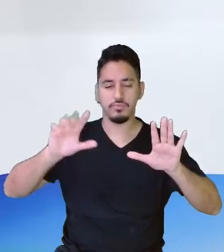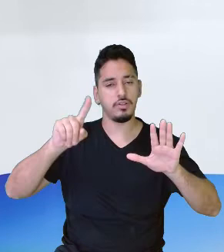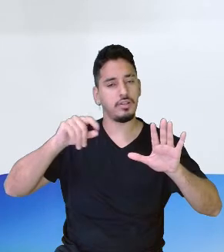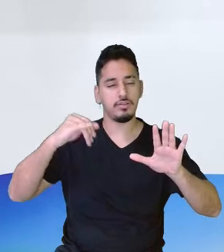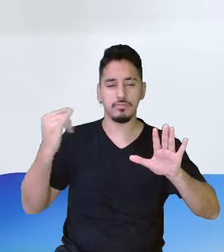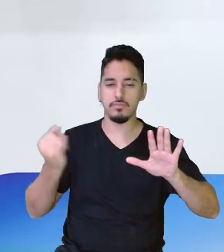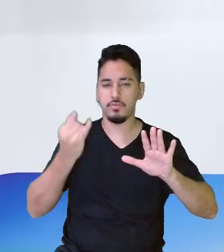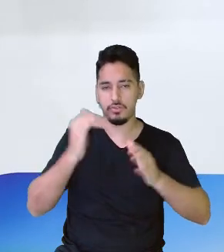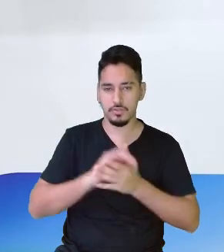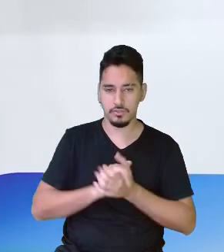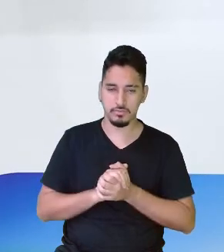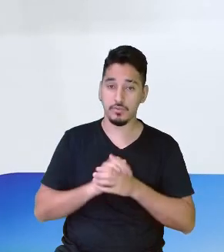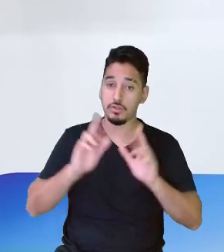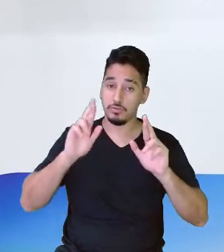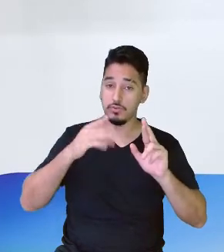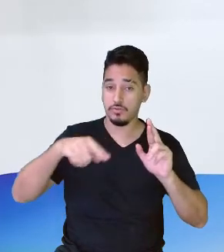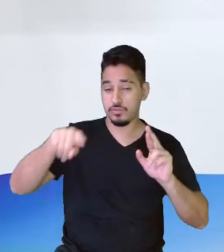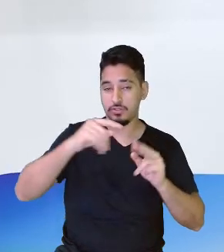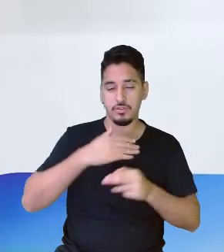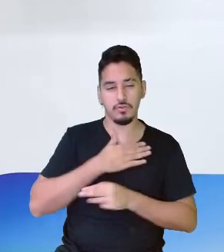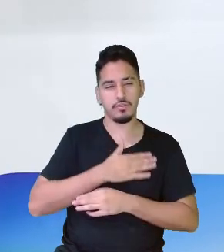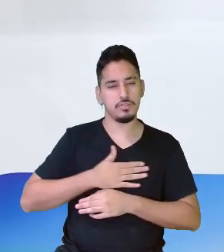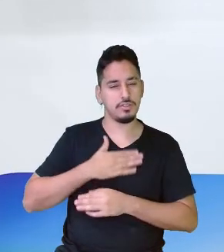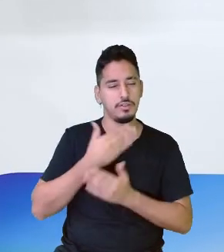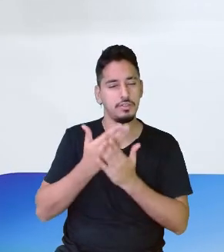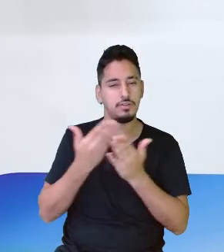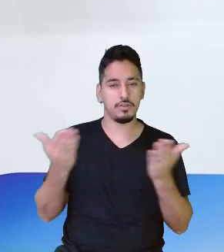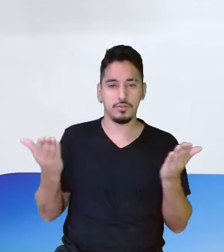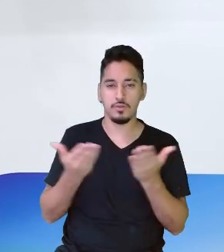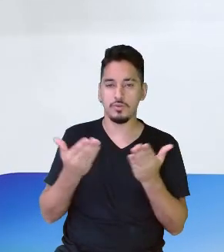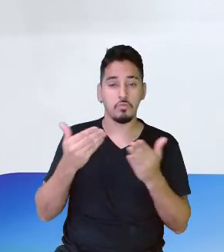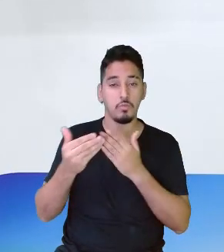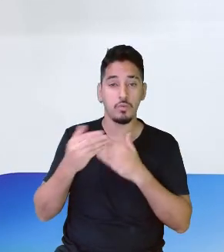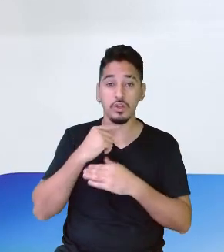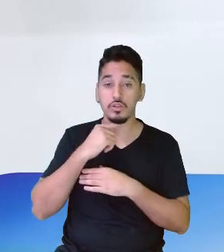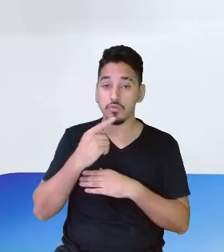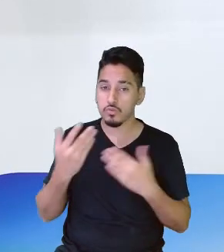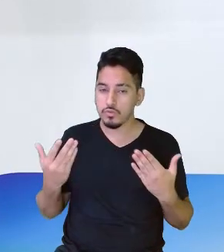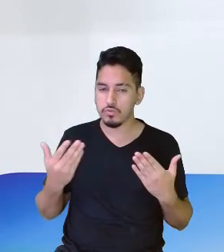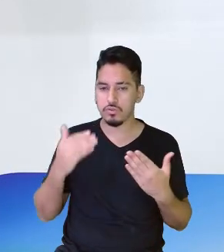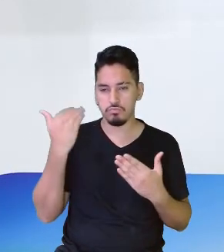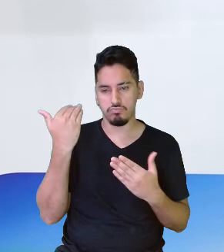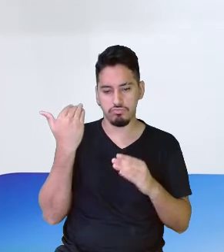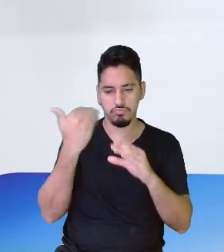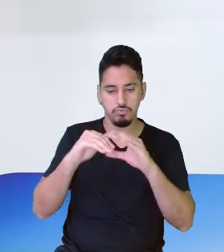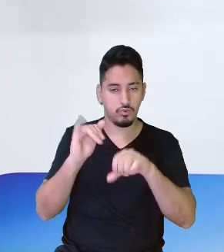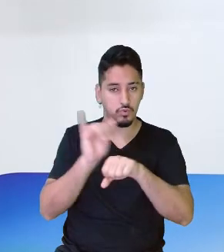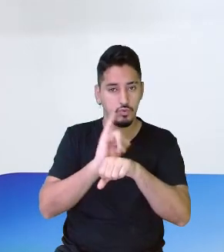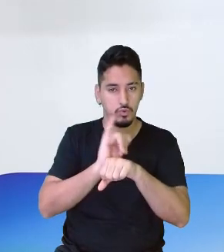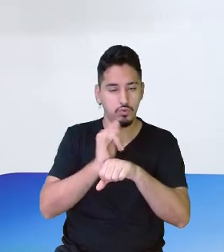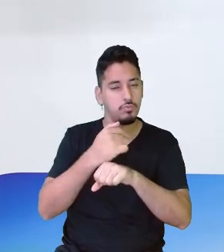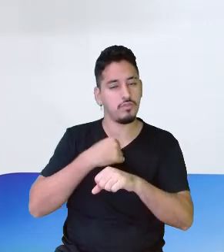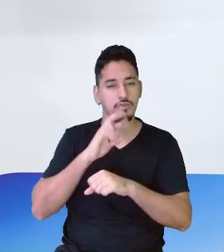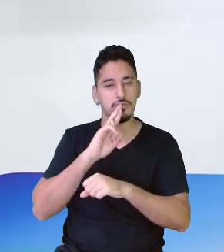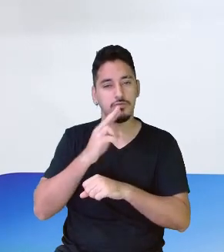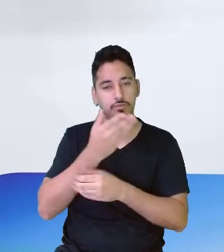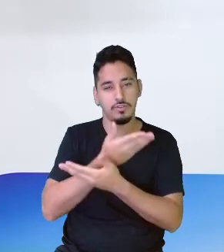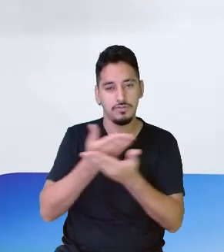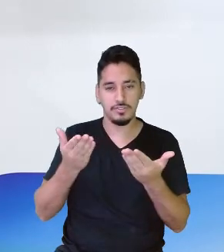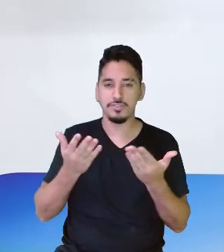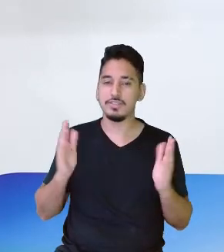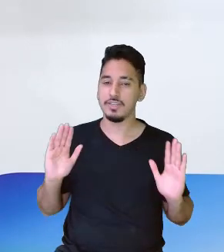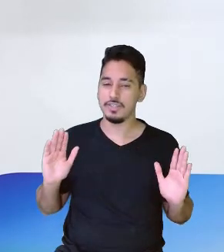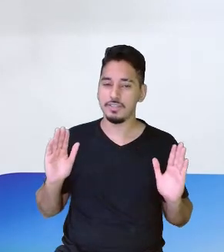essencial. Espero que vocês tenham gostado bastante dessa aula. Qualquer dúvida, joguem lá no YouTube que eu respondo para